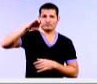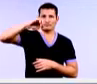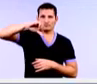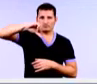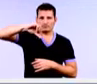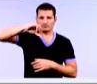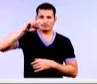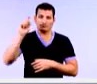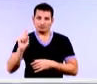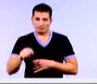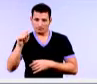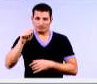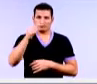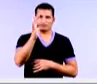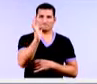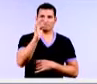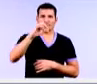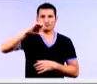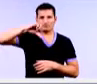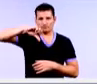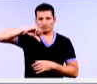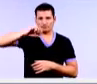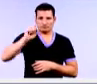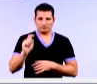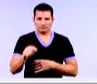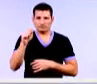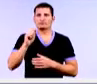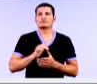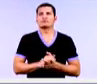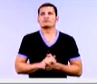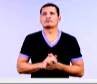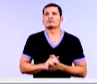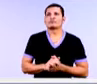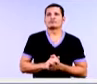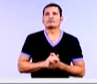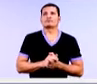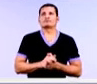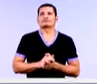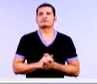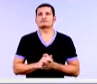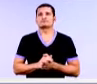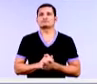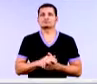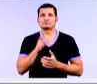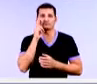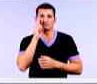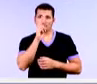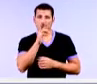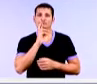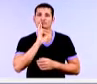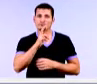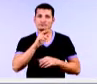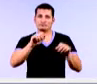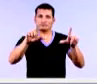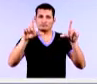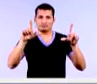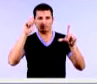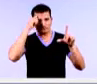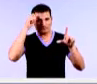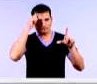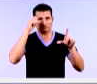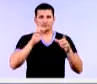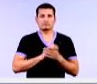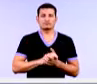teclado. Olha aí ele executando, olha aqui no prompt de comando do Windows, olá mundo, e fim da